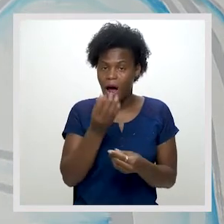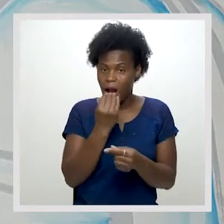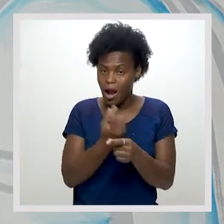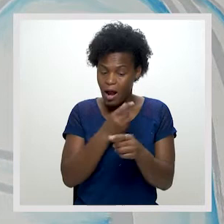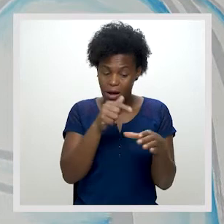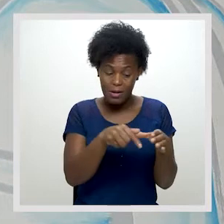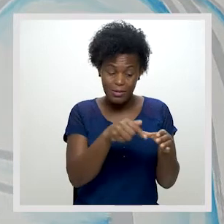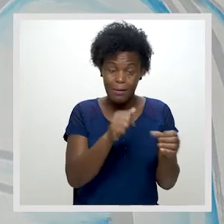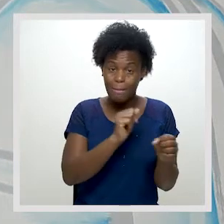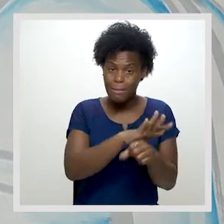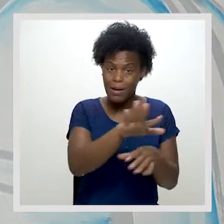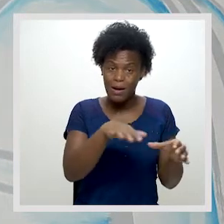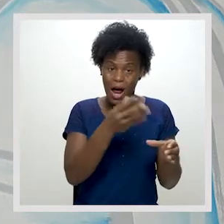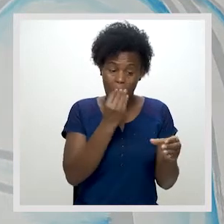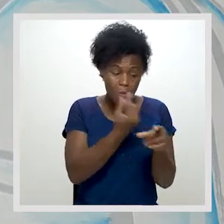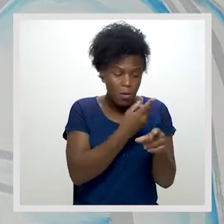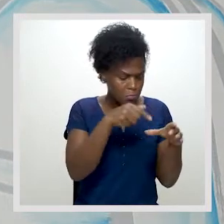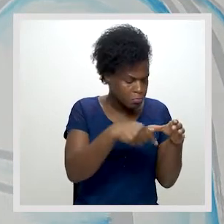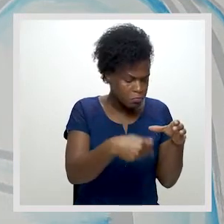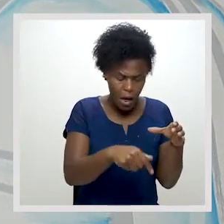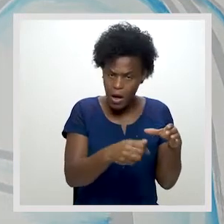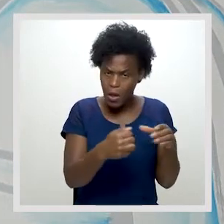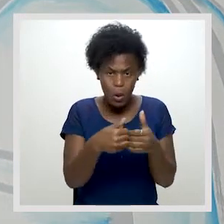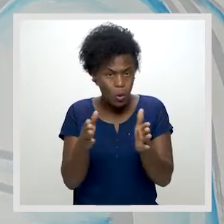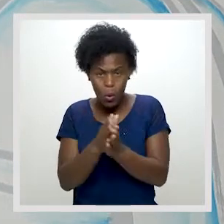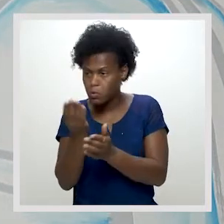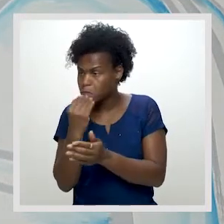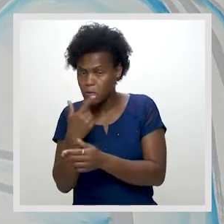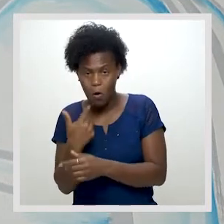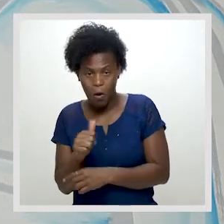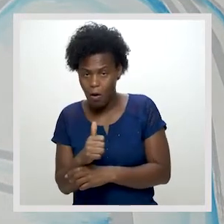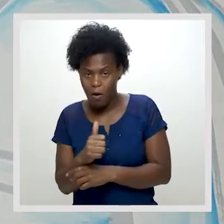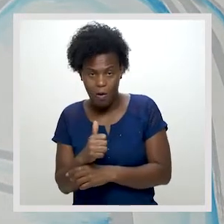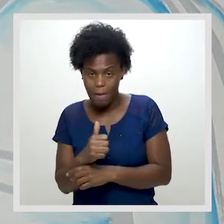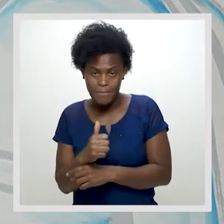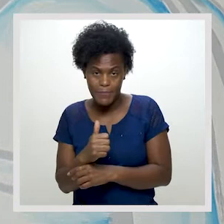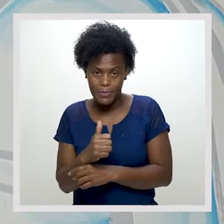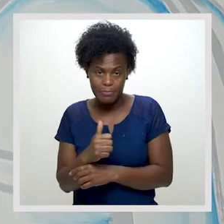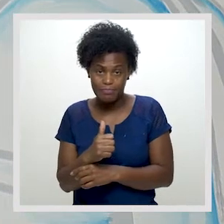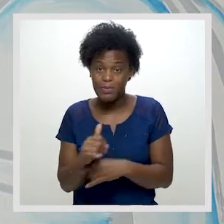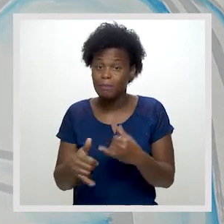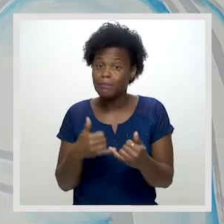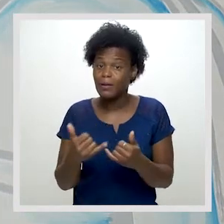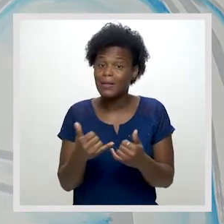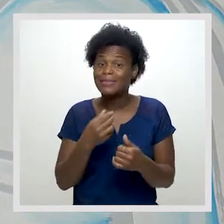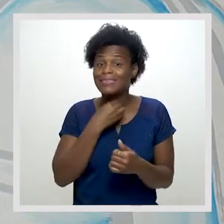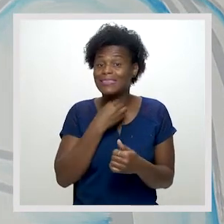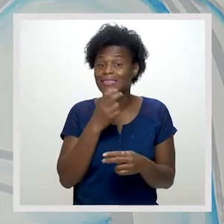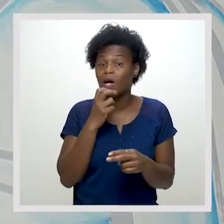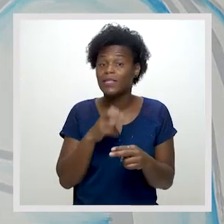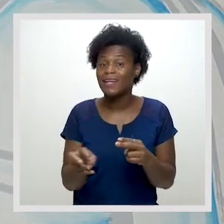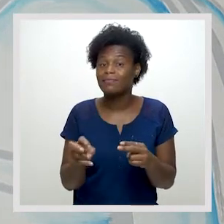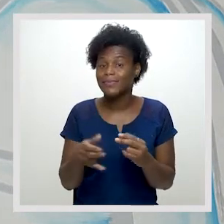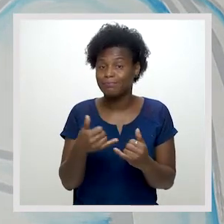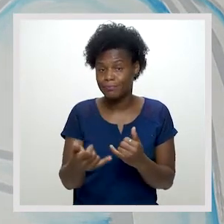lá existia nos oceanos primitivos já não alcançava. Não alcançando, chegou a crise